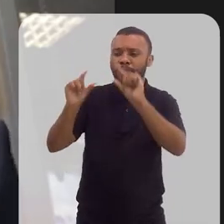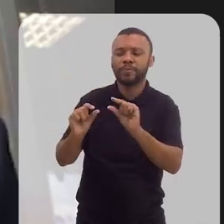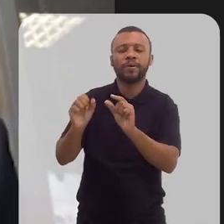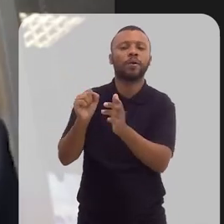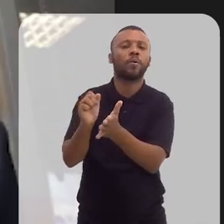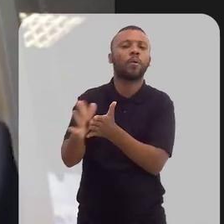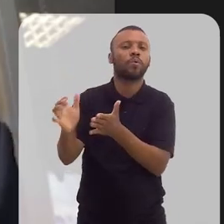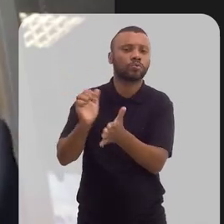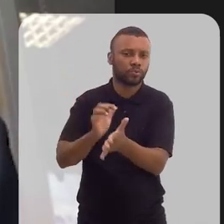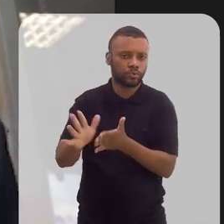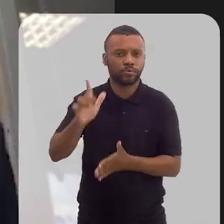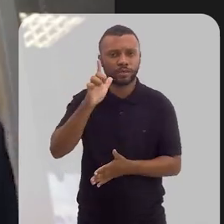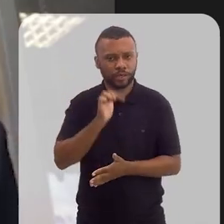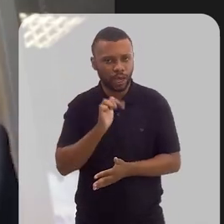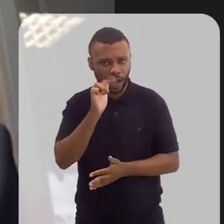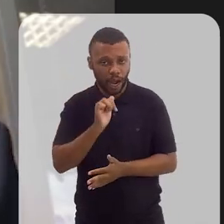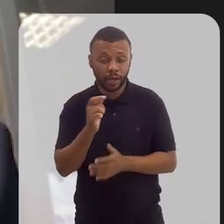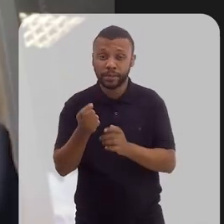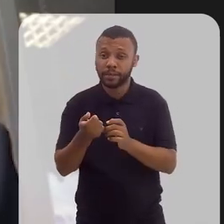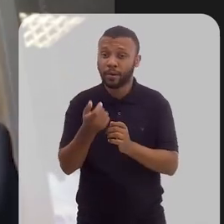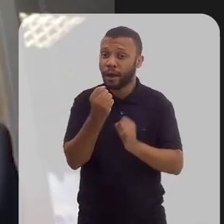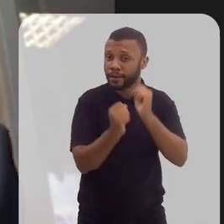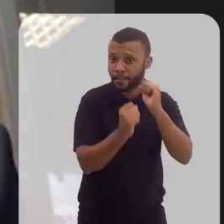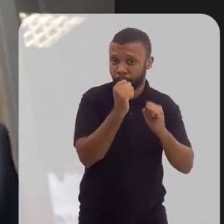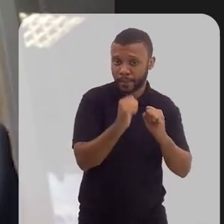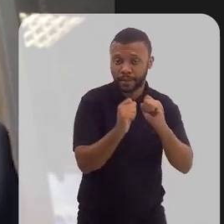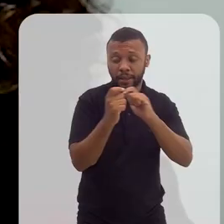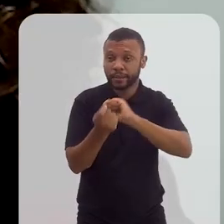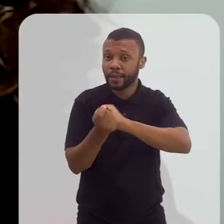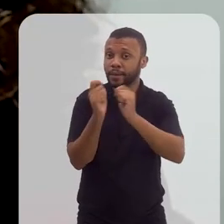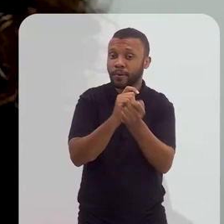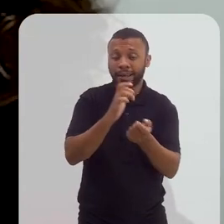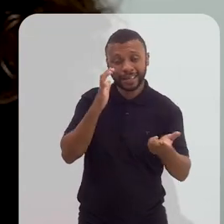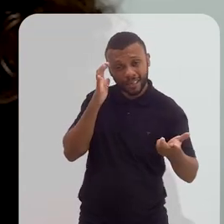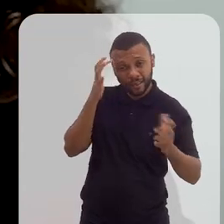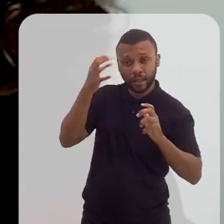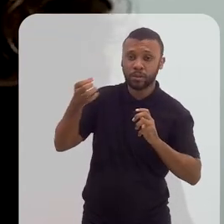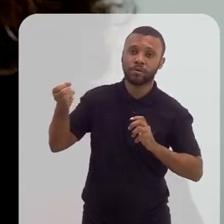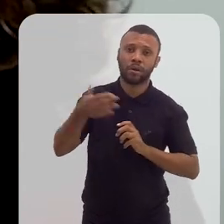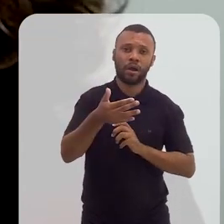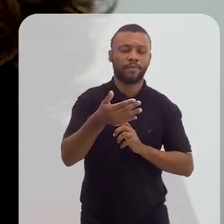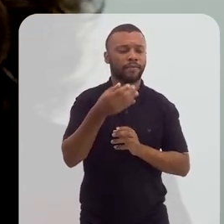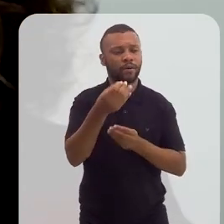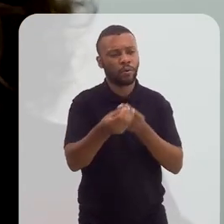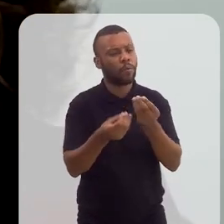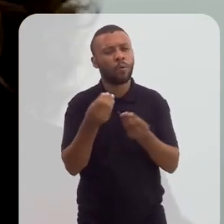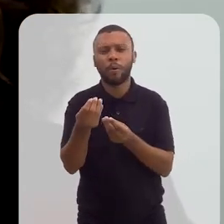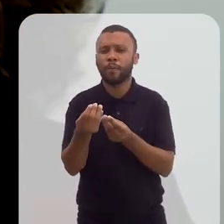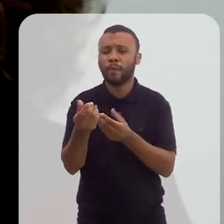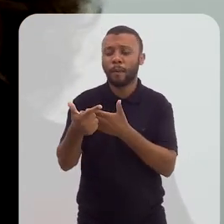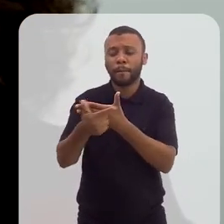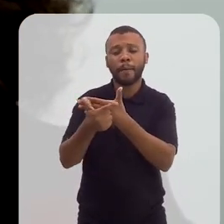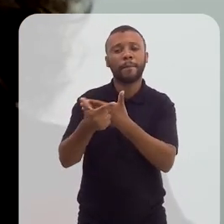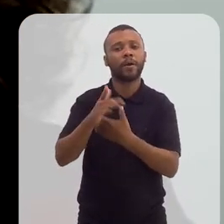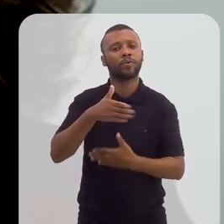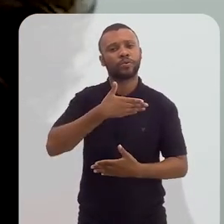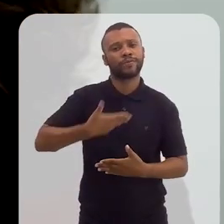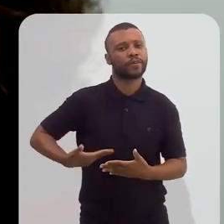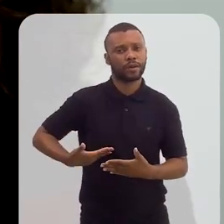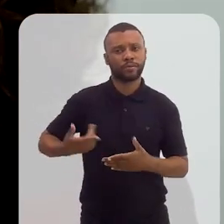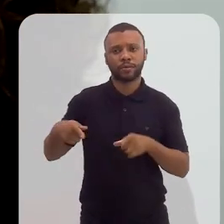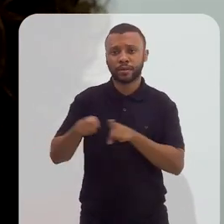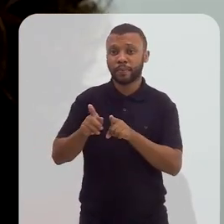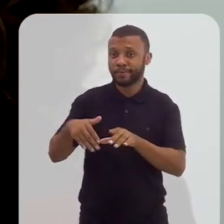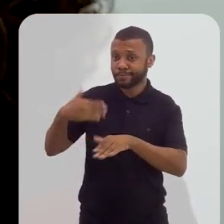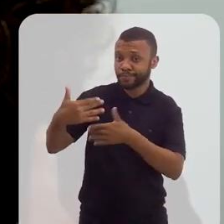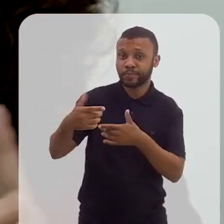vão ter que se adequar a essas novas realidades, né? E é sobre a forma de fazer isso, o papel do poder público também nesse processo, que a